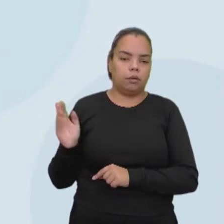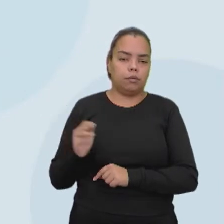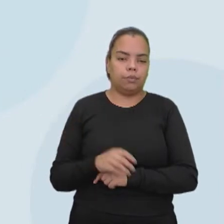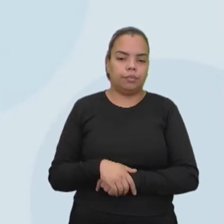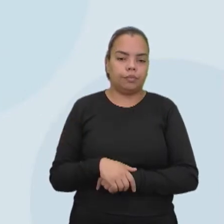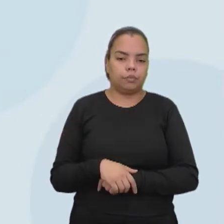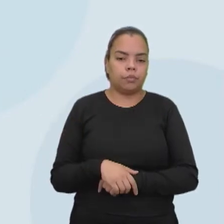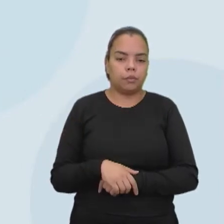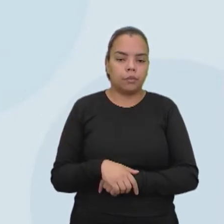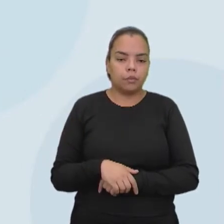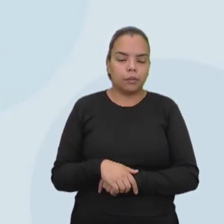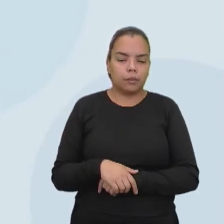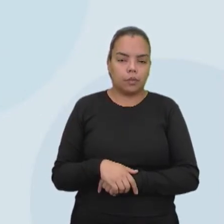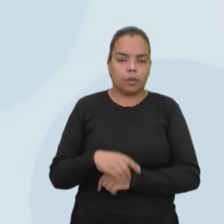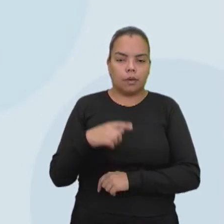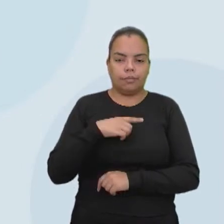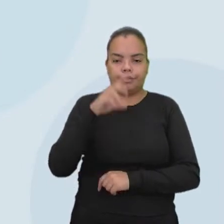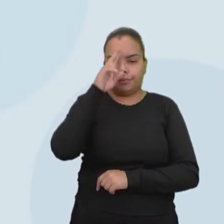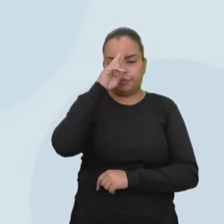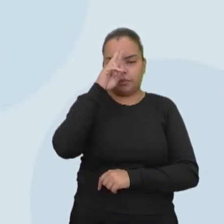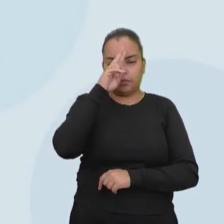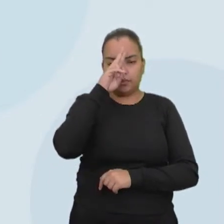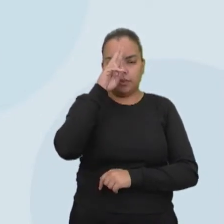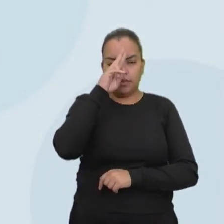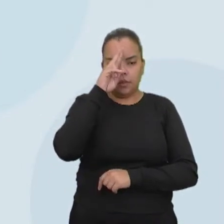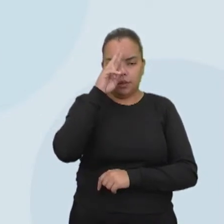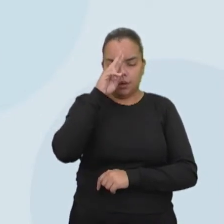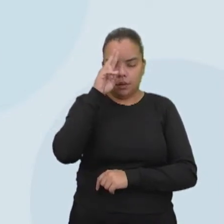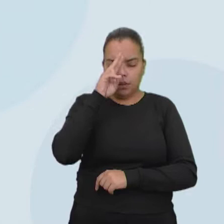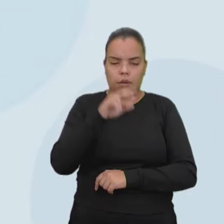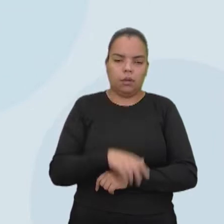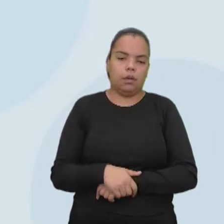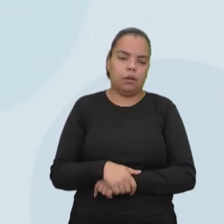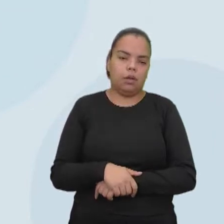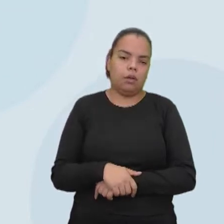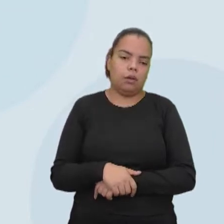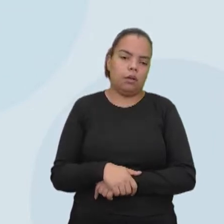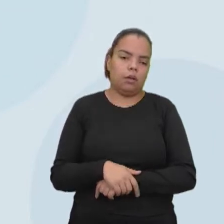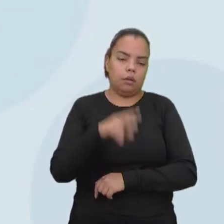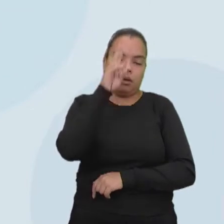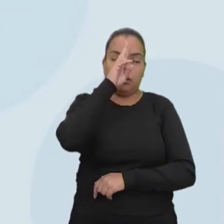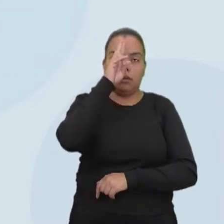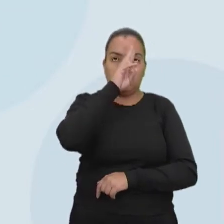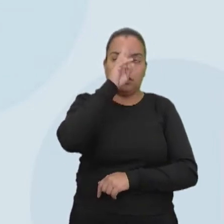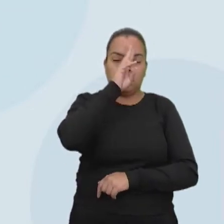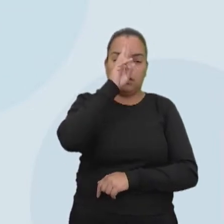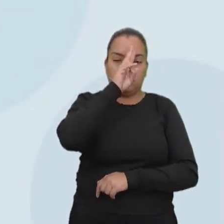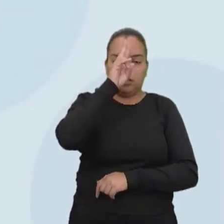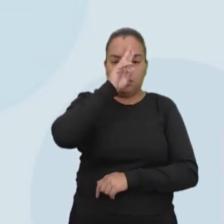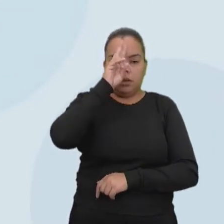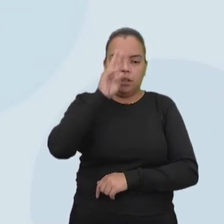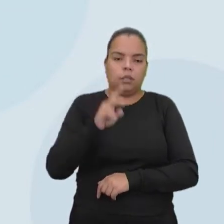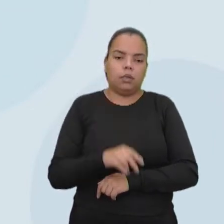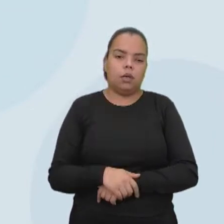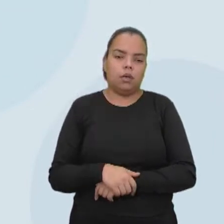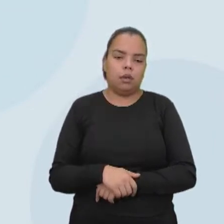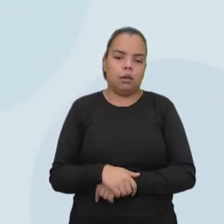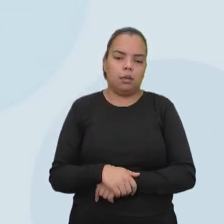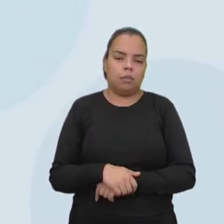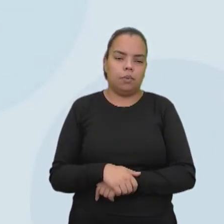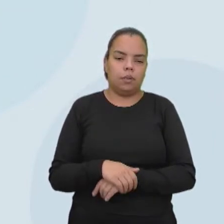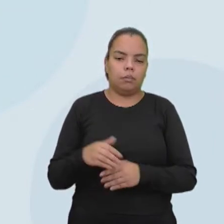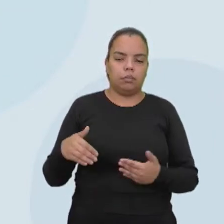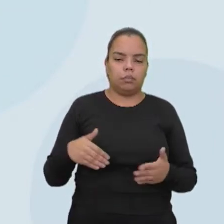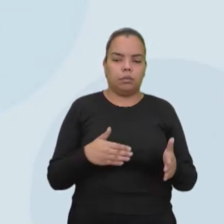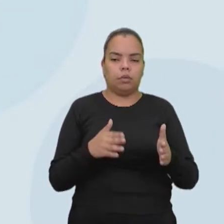né, lembrando que ele tem lá, ele foi esculpido, né, pelo histórico aí dos estudiosos aí, pelo próprio Rio